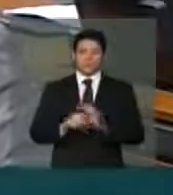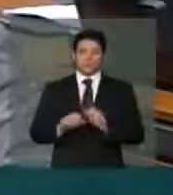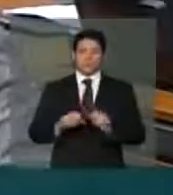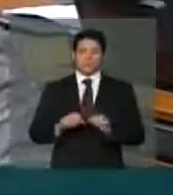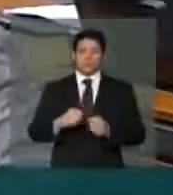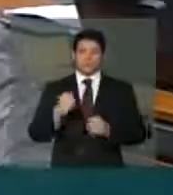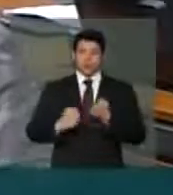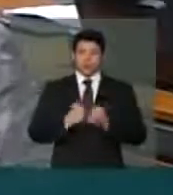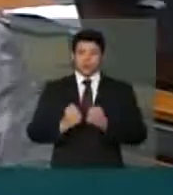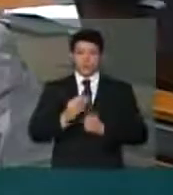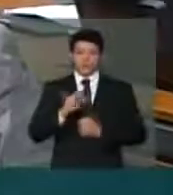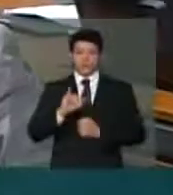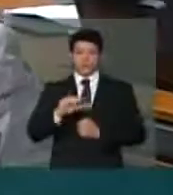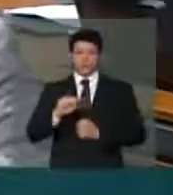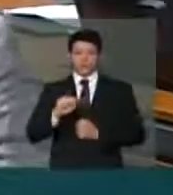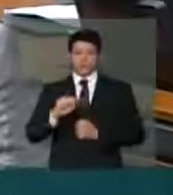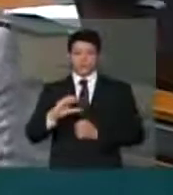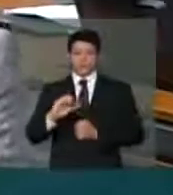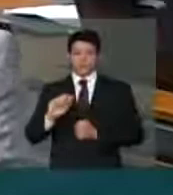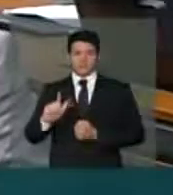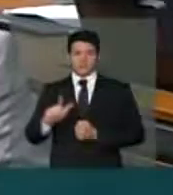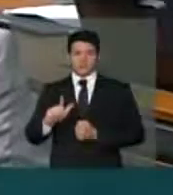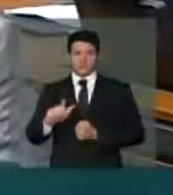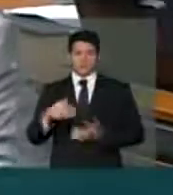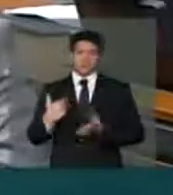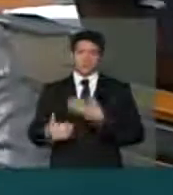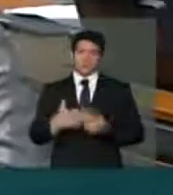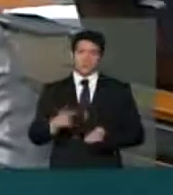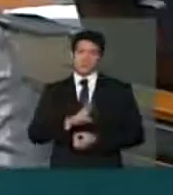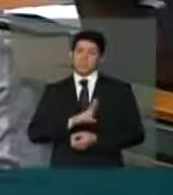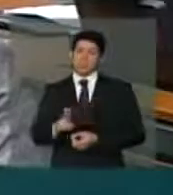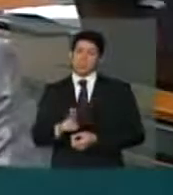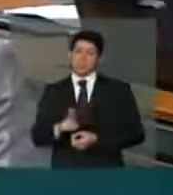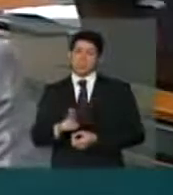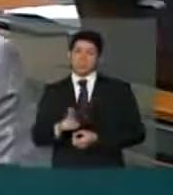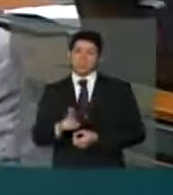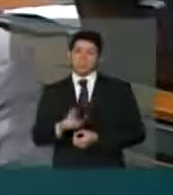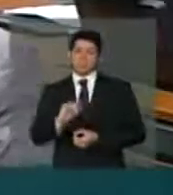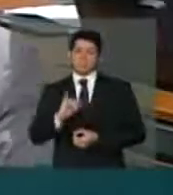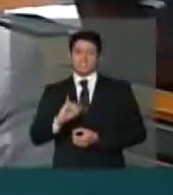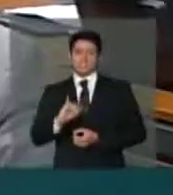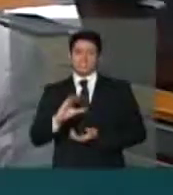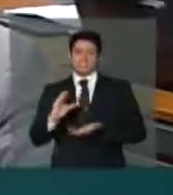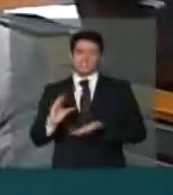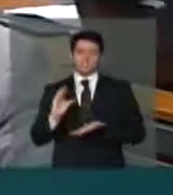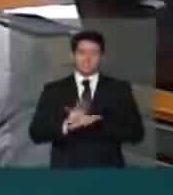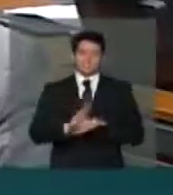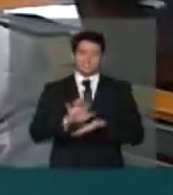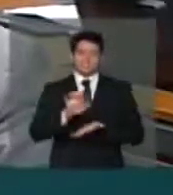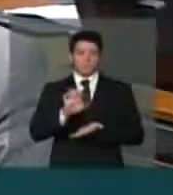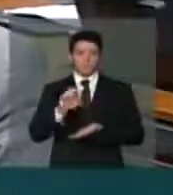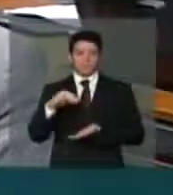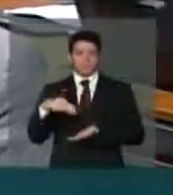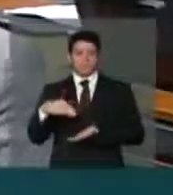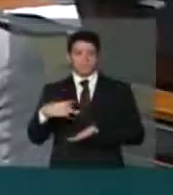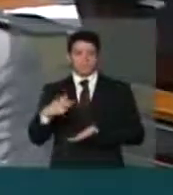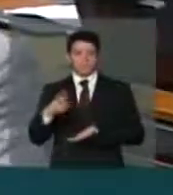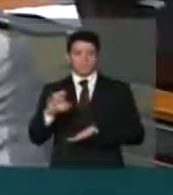importa muito qual é o nome, se é empréstimo ou se não é empréstimo. Para mim, pouco importa. Claro que eu acho que é muito